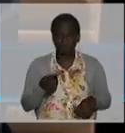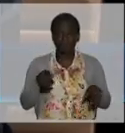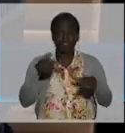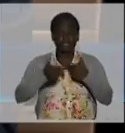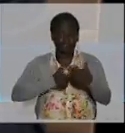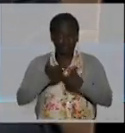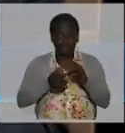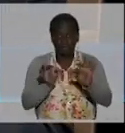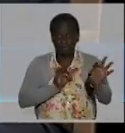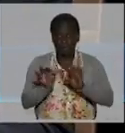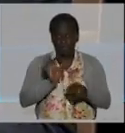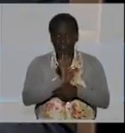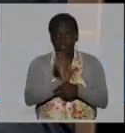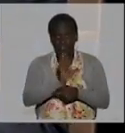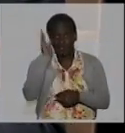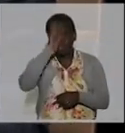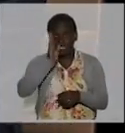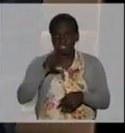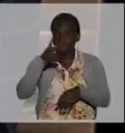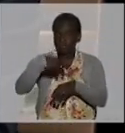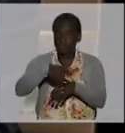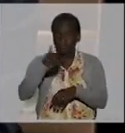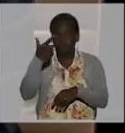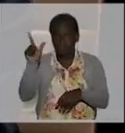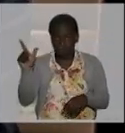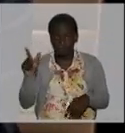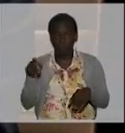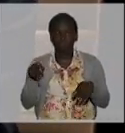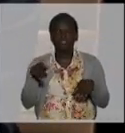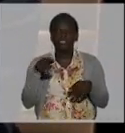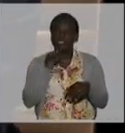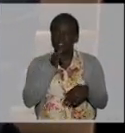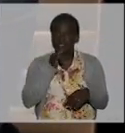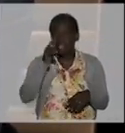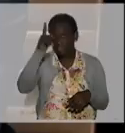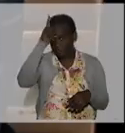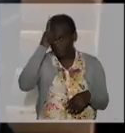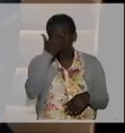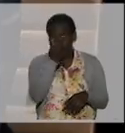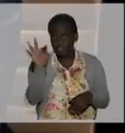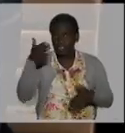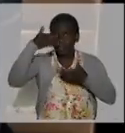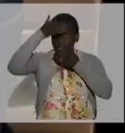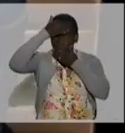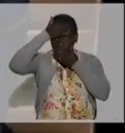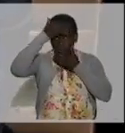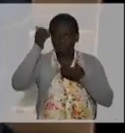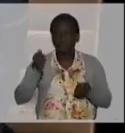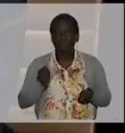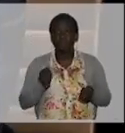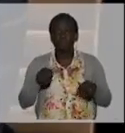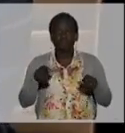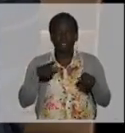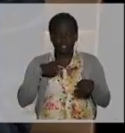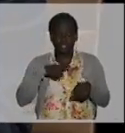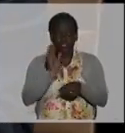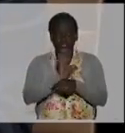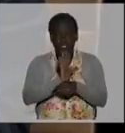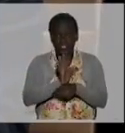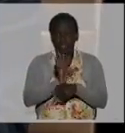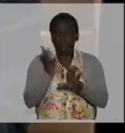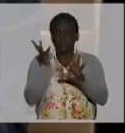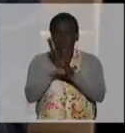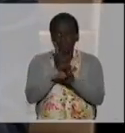na Espanha, e trabalhou em produções nacionais e internacionais em países como Alemanha, França e Marrocos. Tem